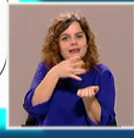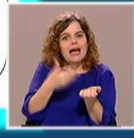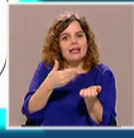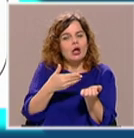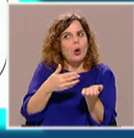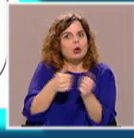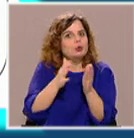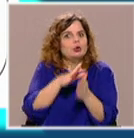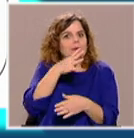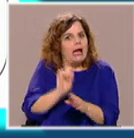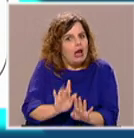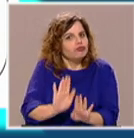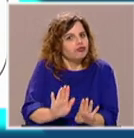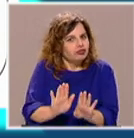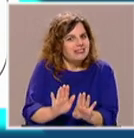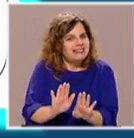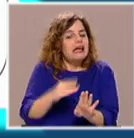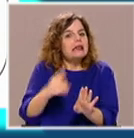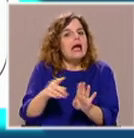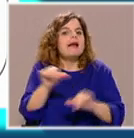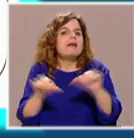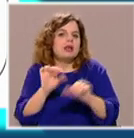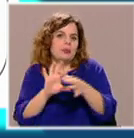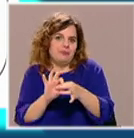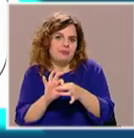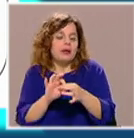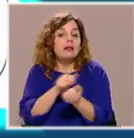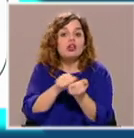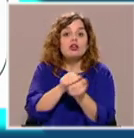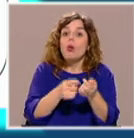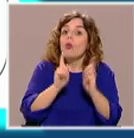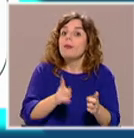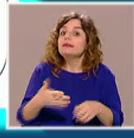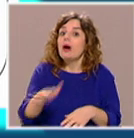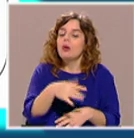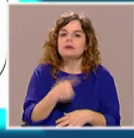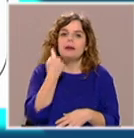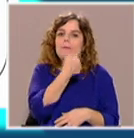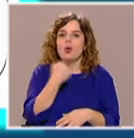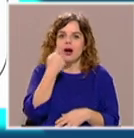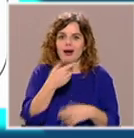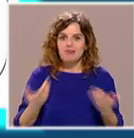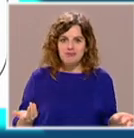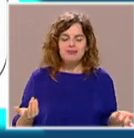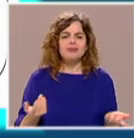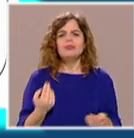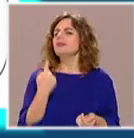a descortinar, que vai tanto ter a ação química. Portanto, a digestão inicia-se então na boca. Como é que é constituída